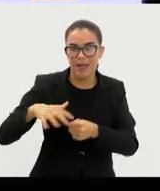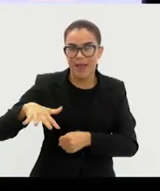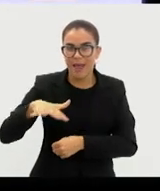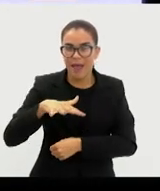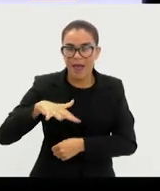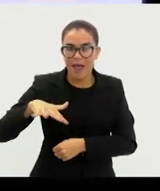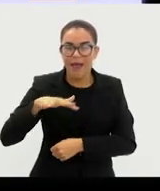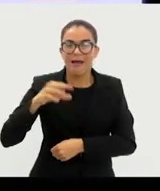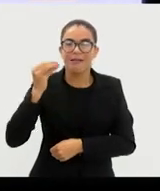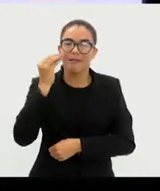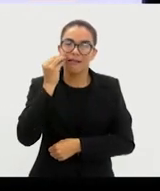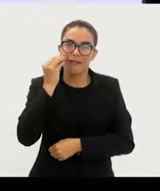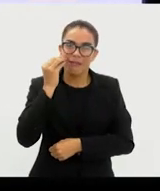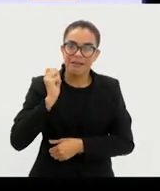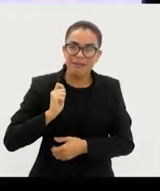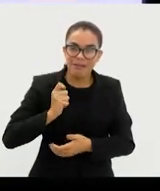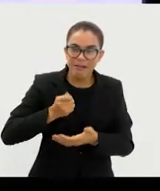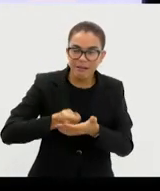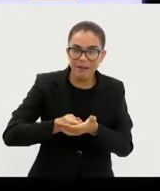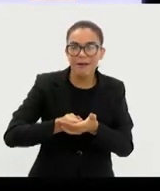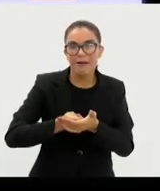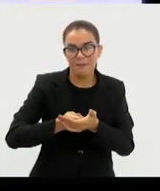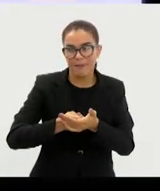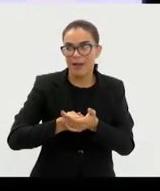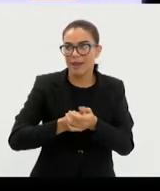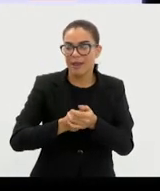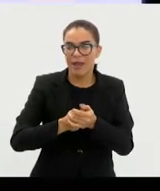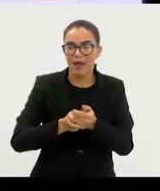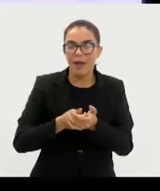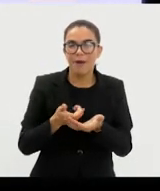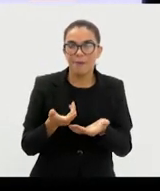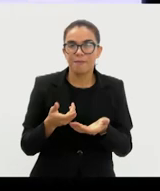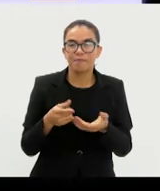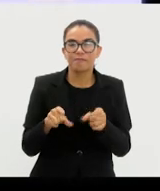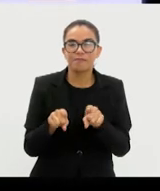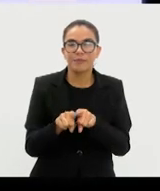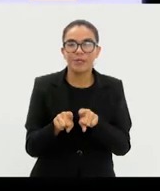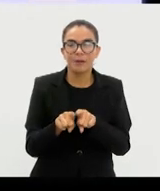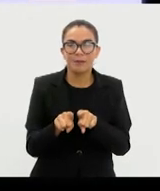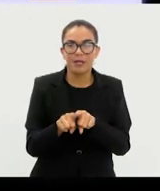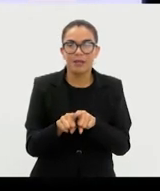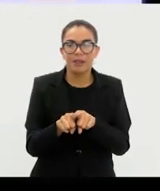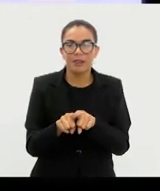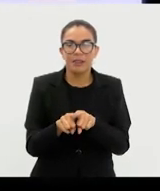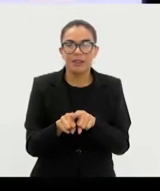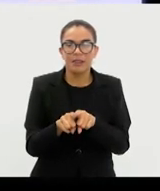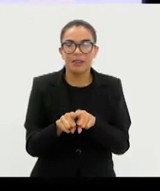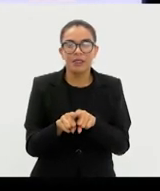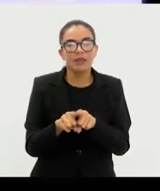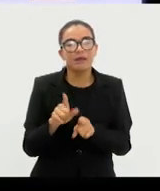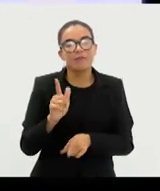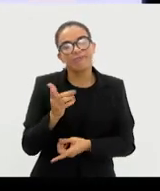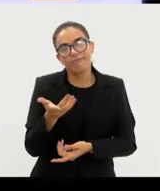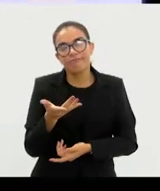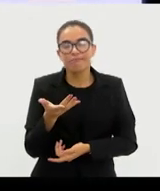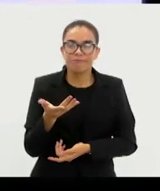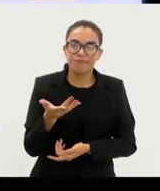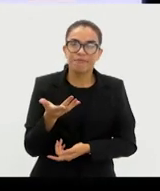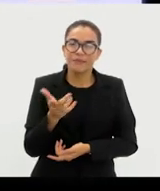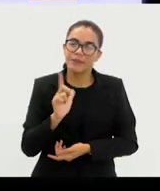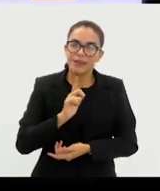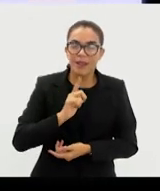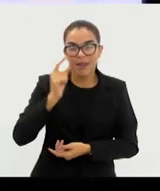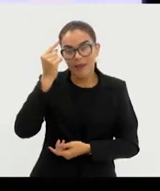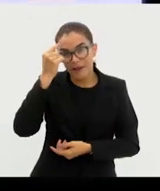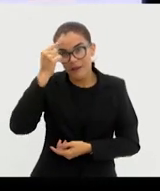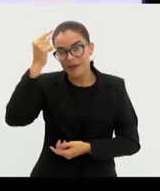saldar obrigações com fornecedores do Estado. E acaba que existe, assim, a ideia